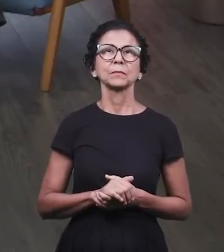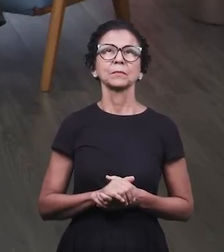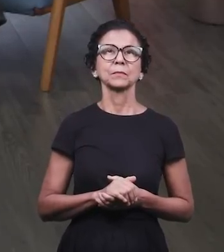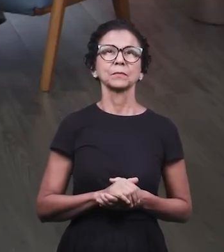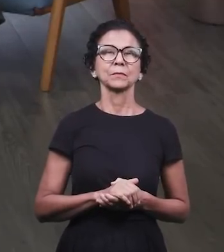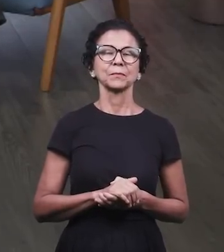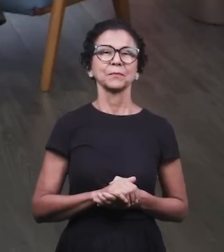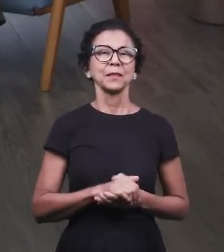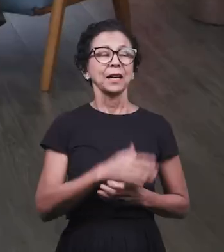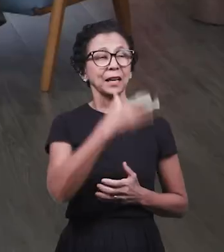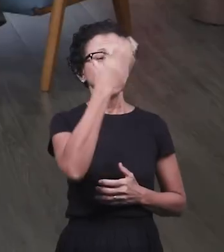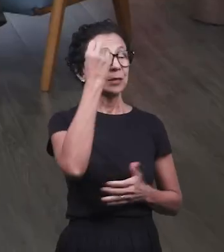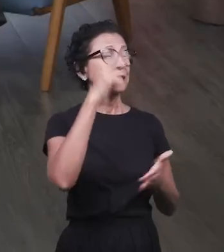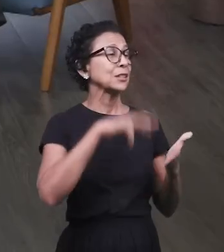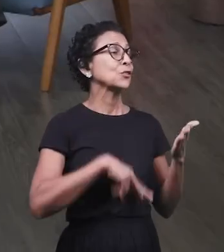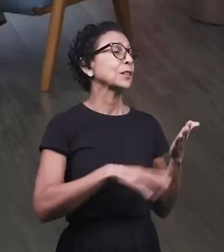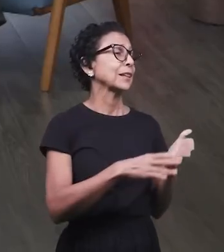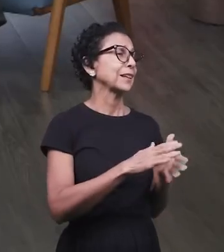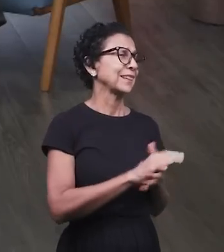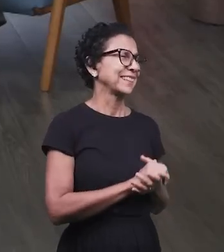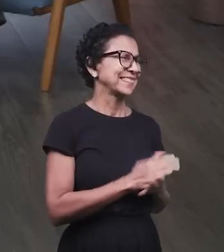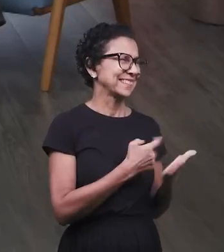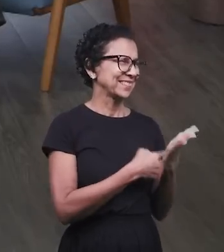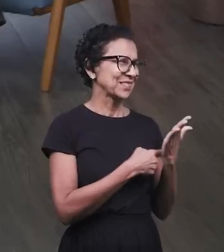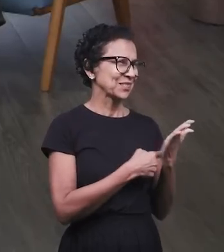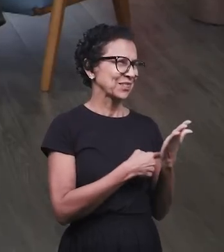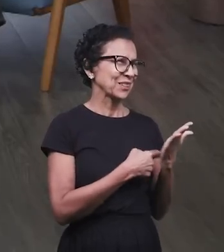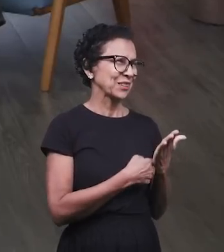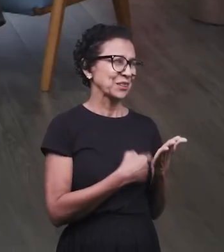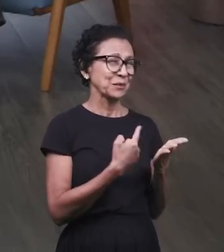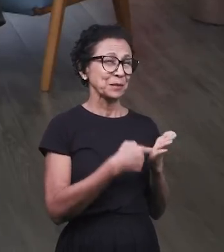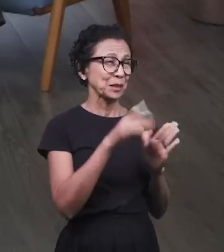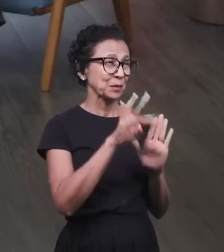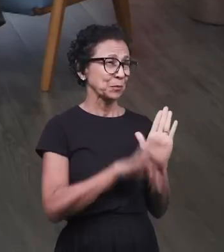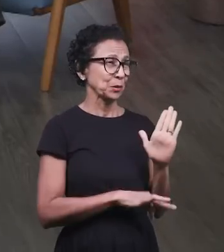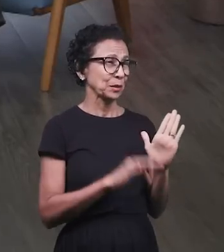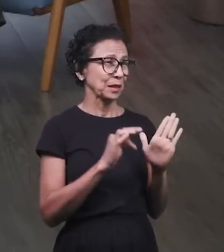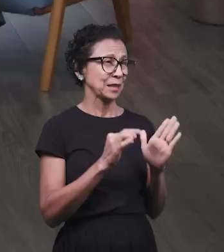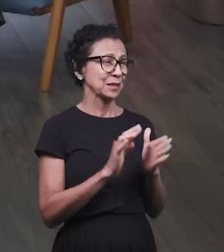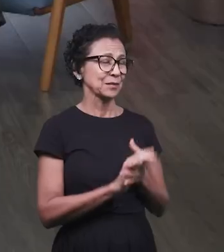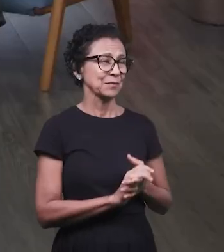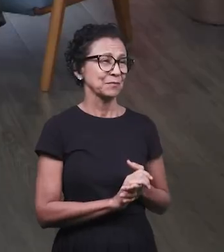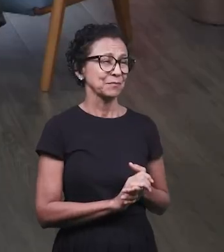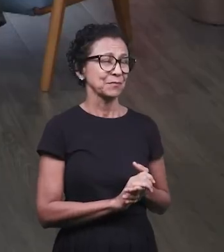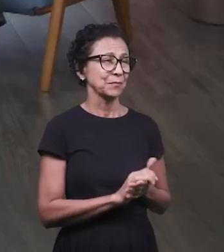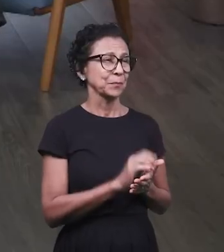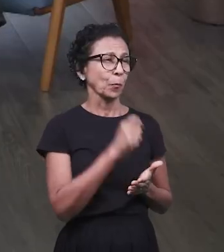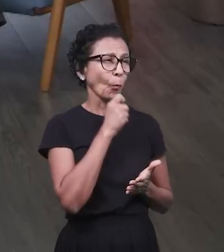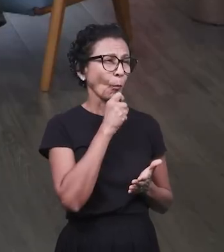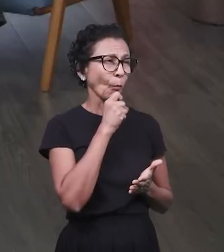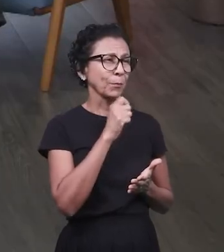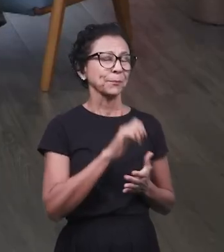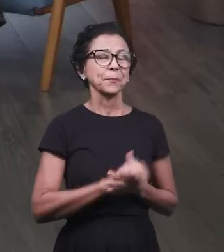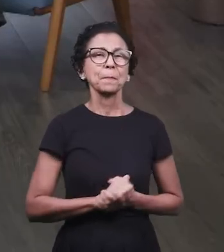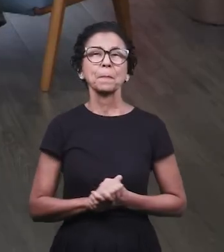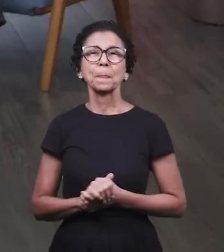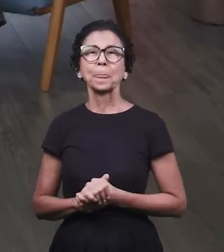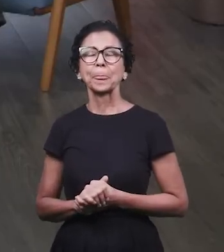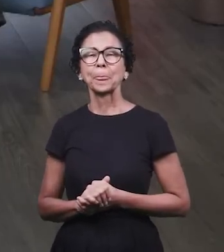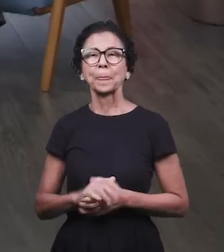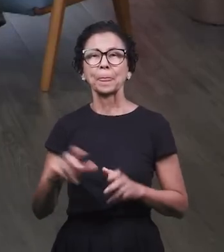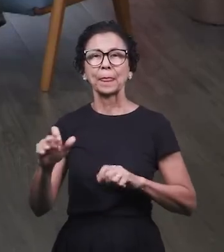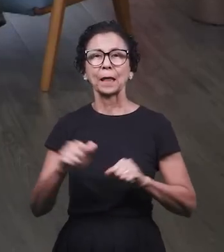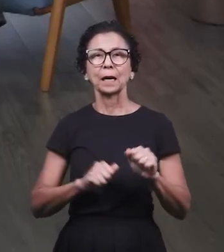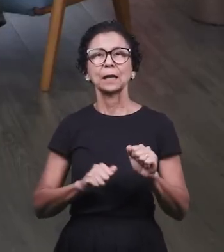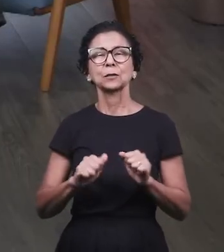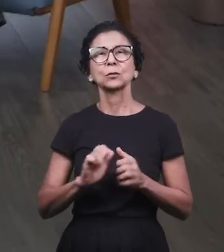expressão que eu deixei de ler, Sérgio, que você me ajudou, porque no meu roteiro que estava na outra página. Mas vamos lá. Atos capítulo 13,